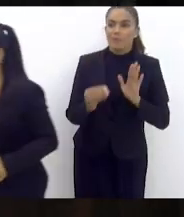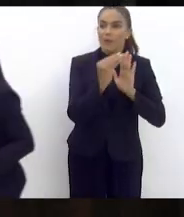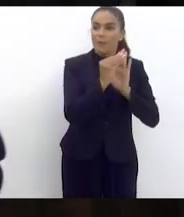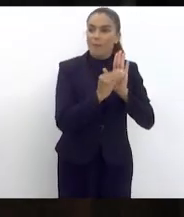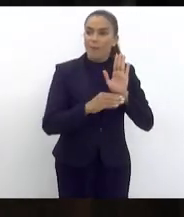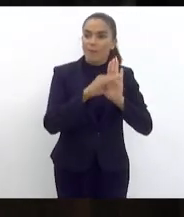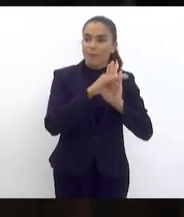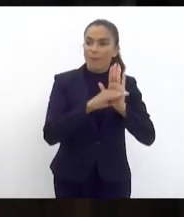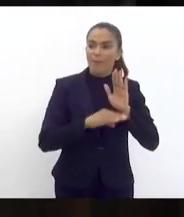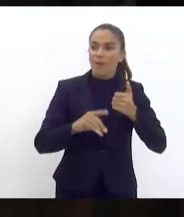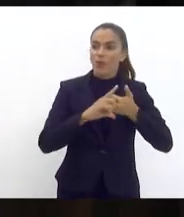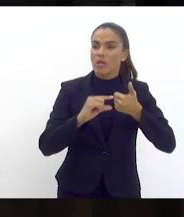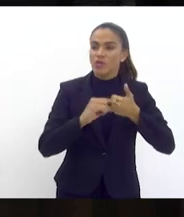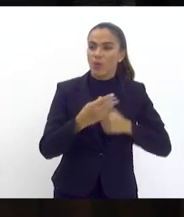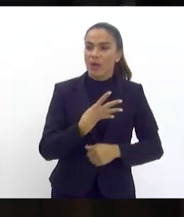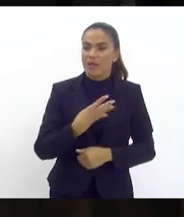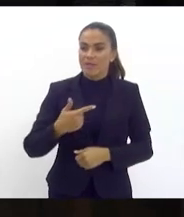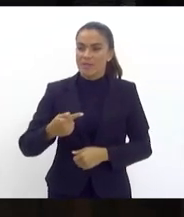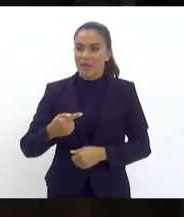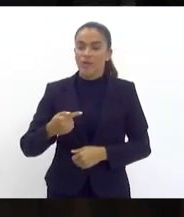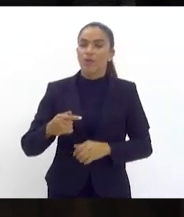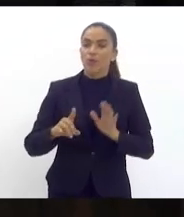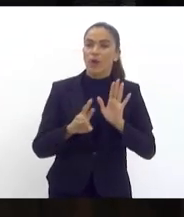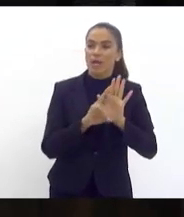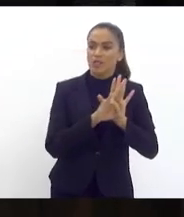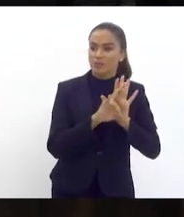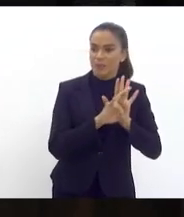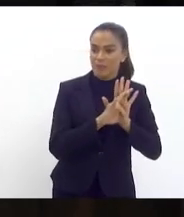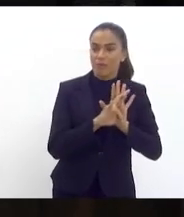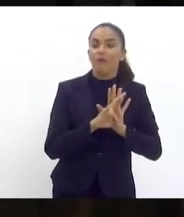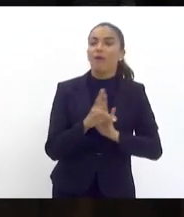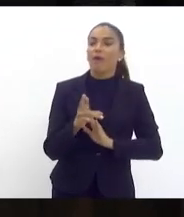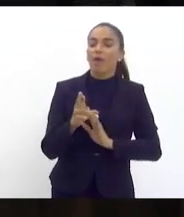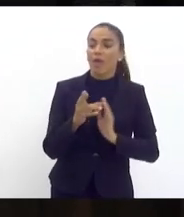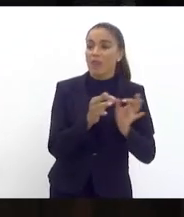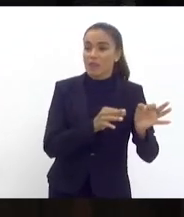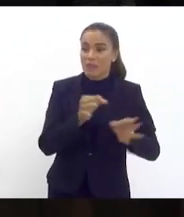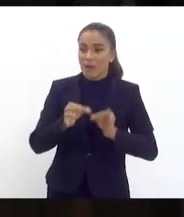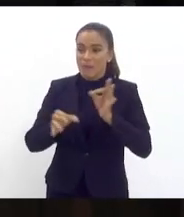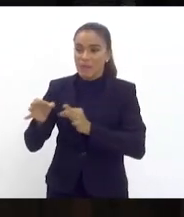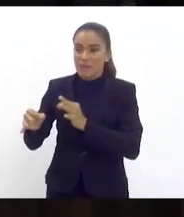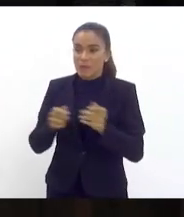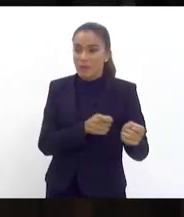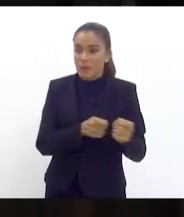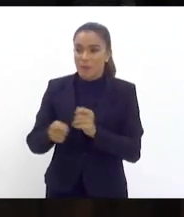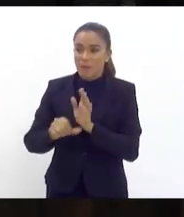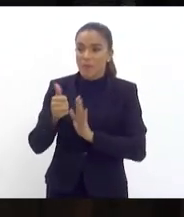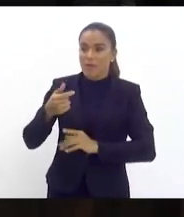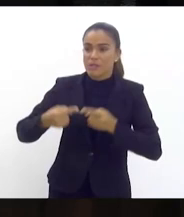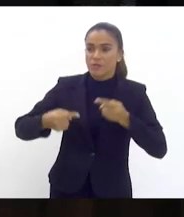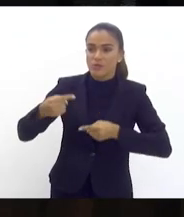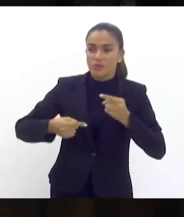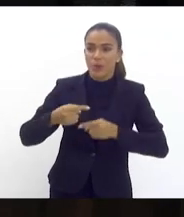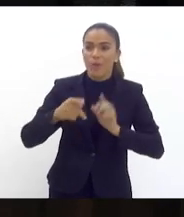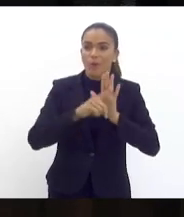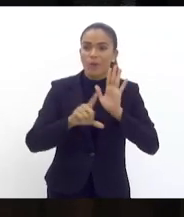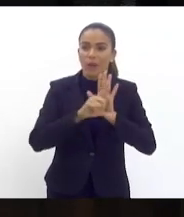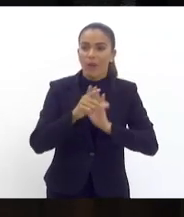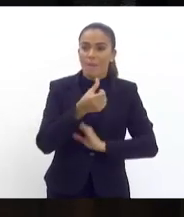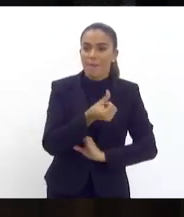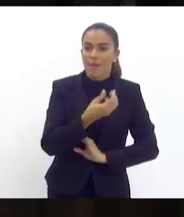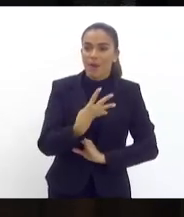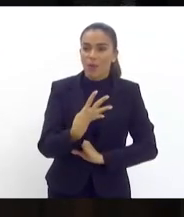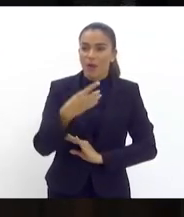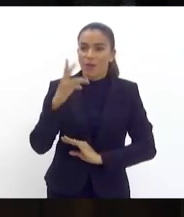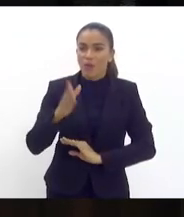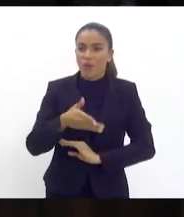parágrafo 1º do artigo 47 do Regimento Interno, em tramitação ordinária, em primeira discussão, Projeto de Lei número